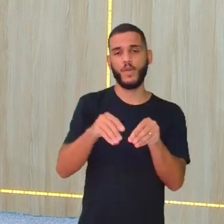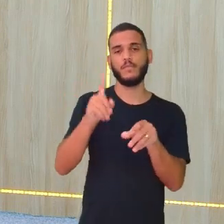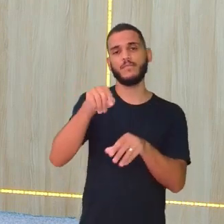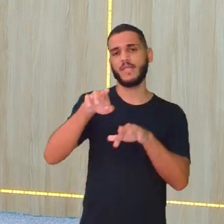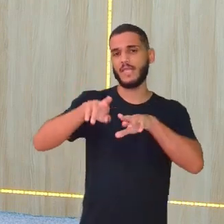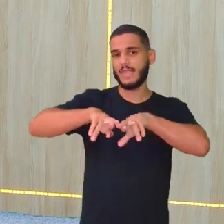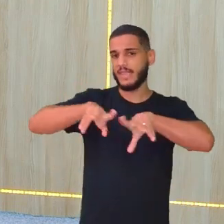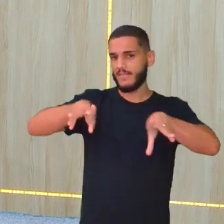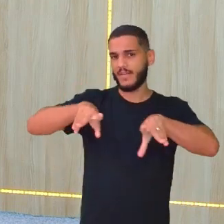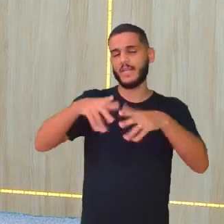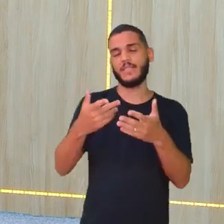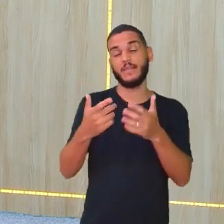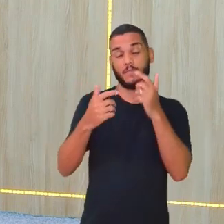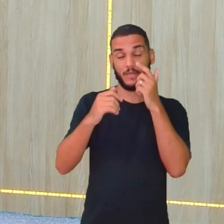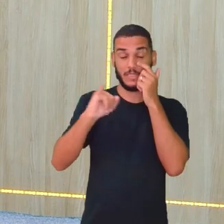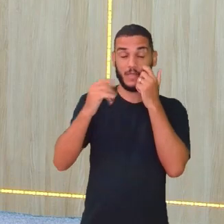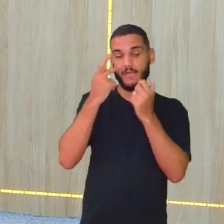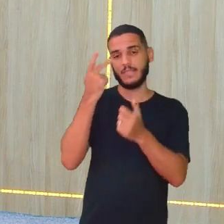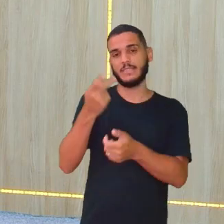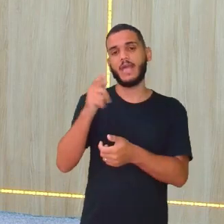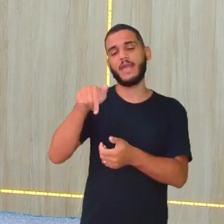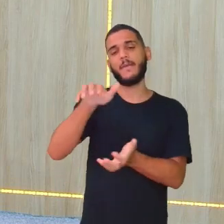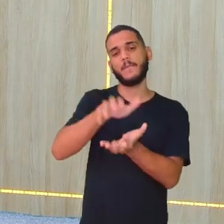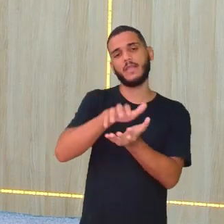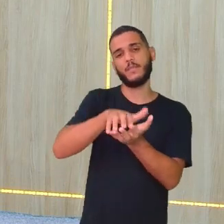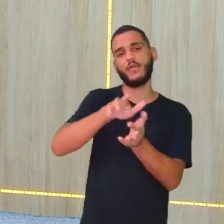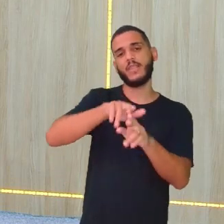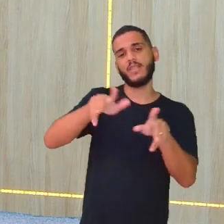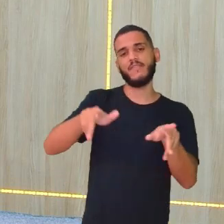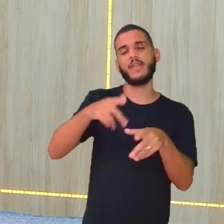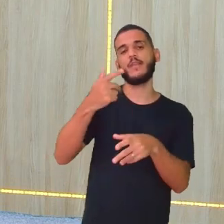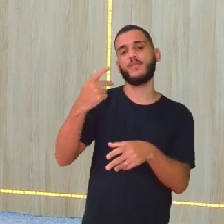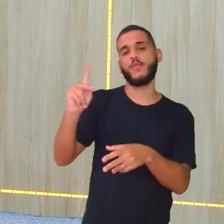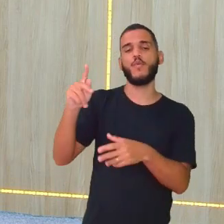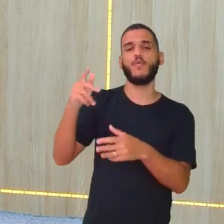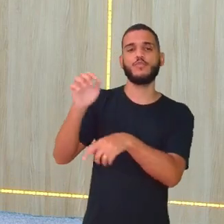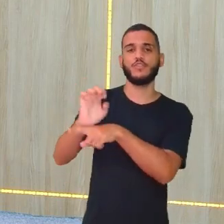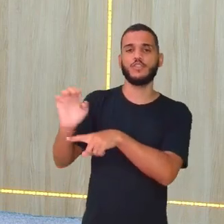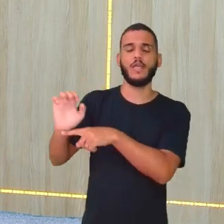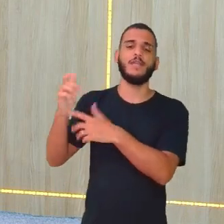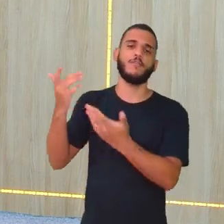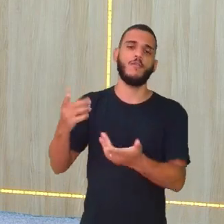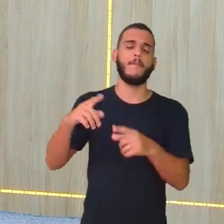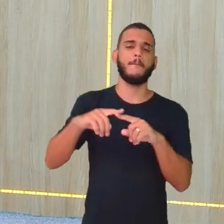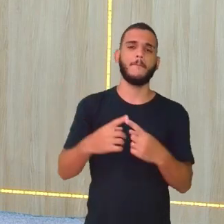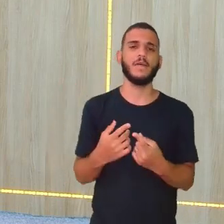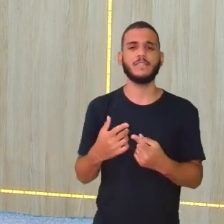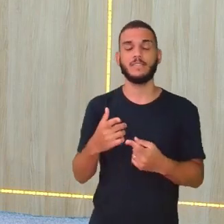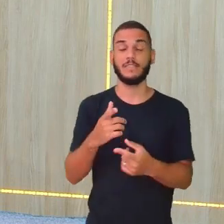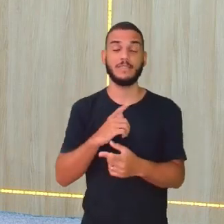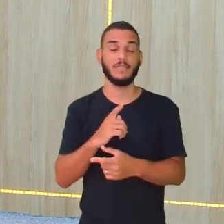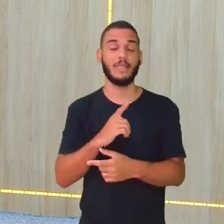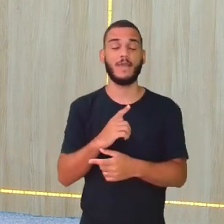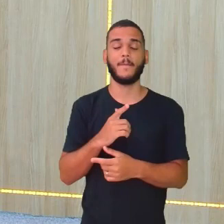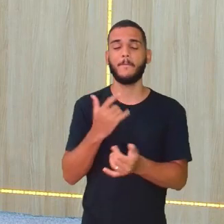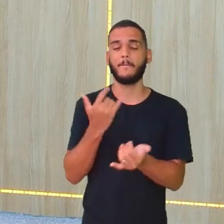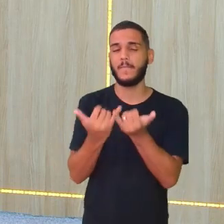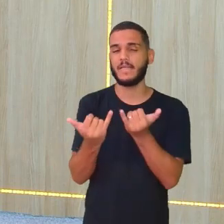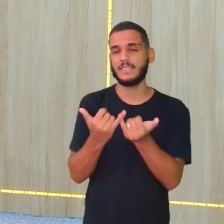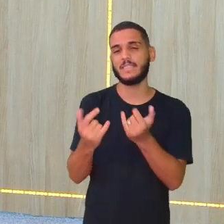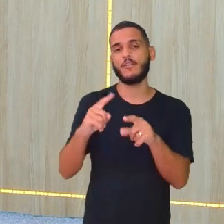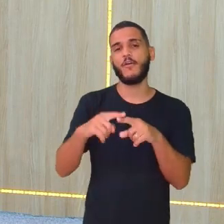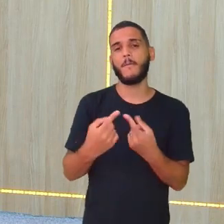de Pernambuco, se eu for para o sertão da Paraíba, ok, pela proximidade vão ter muitas semelhanças, mas, assim, o sertão cearense é algo